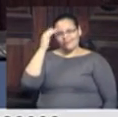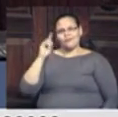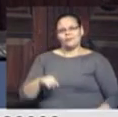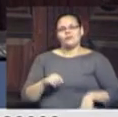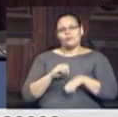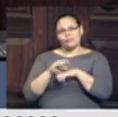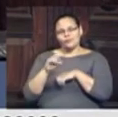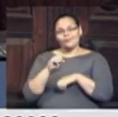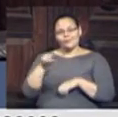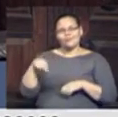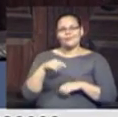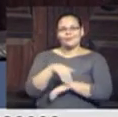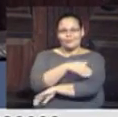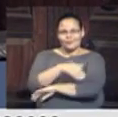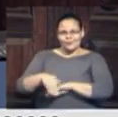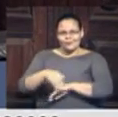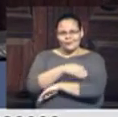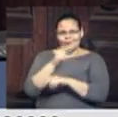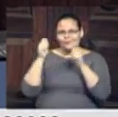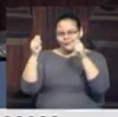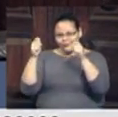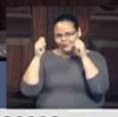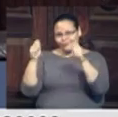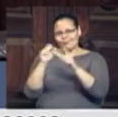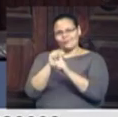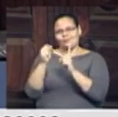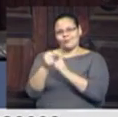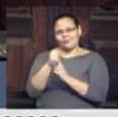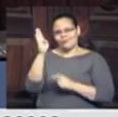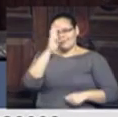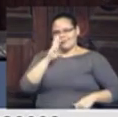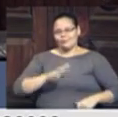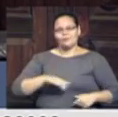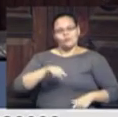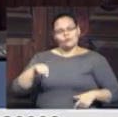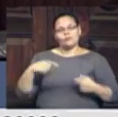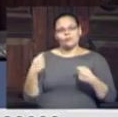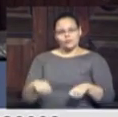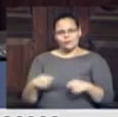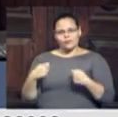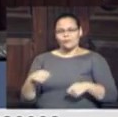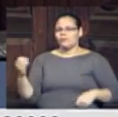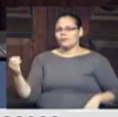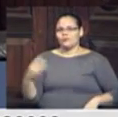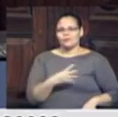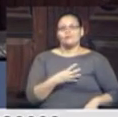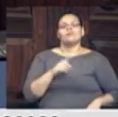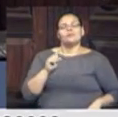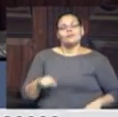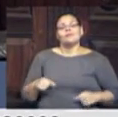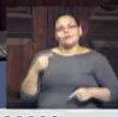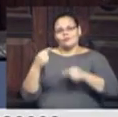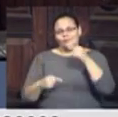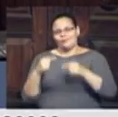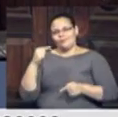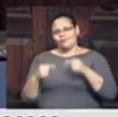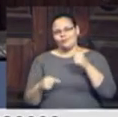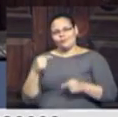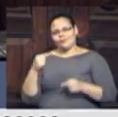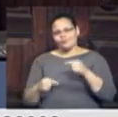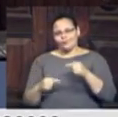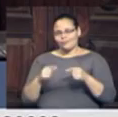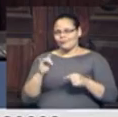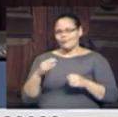mensagem das ruas, a mensagem da sociedade brasileira. É preciso de um novo tempo na política, e o novo tempo na política